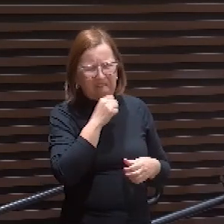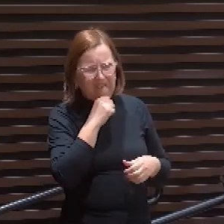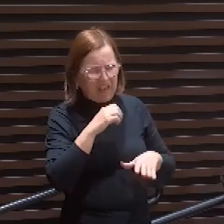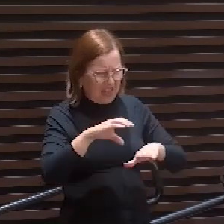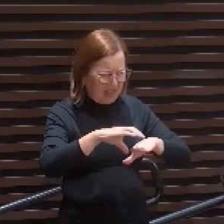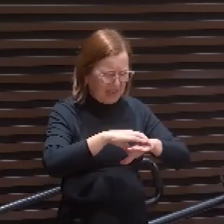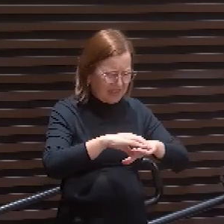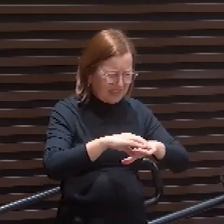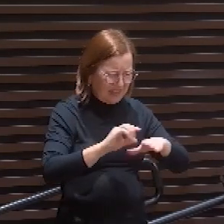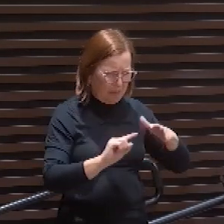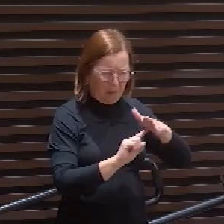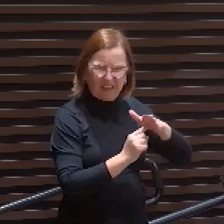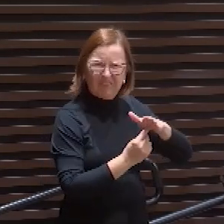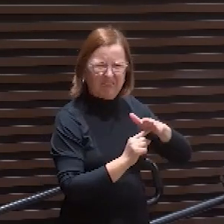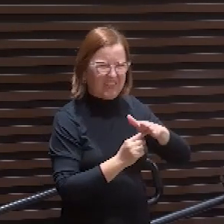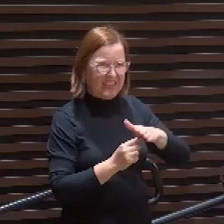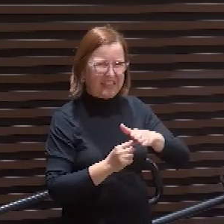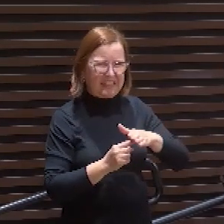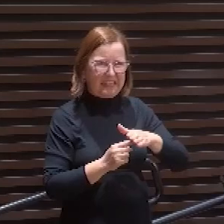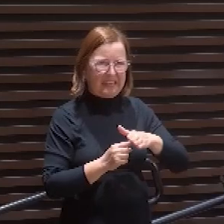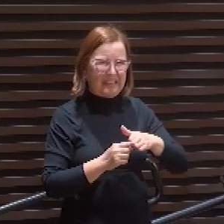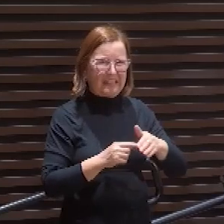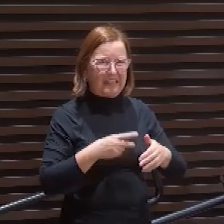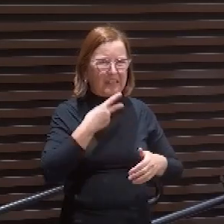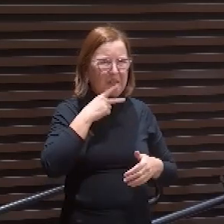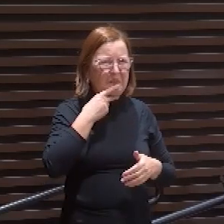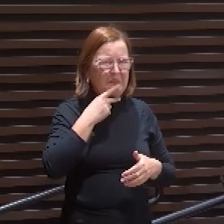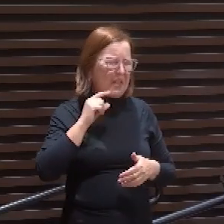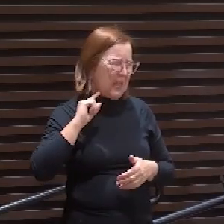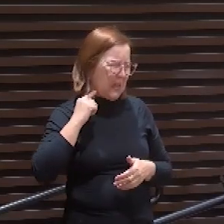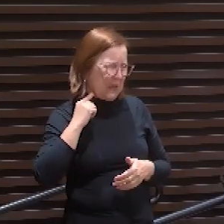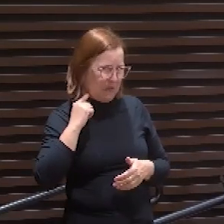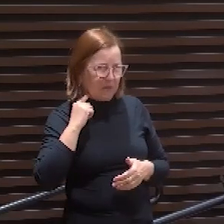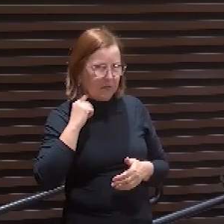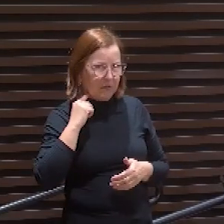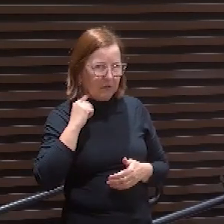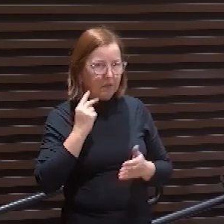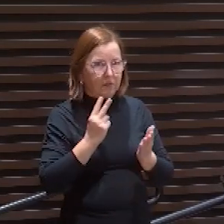sapatos furados, as cuecas sujas, até isto.